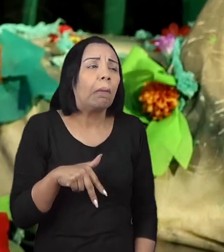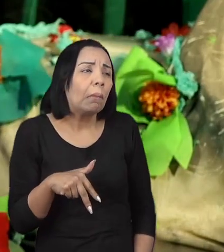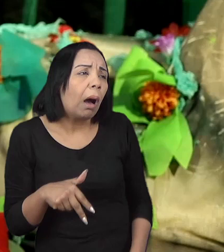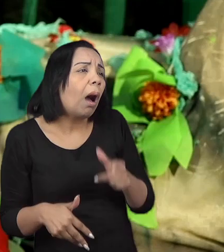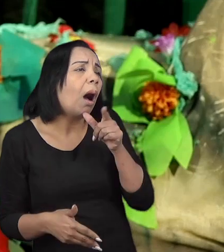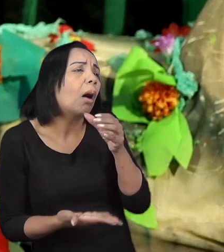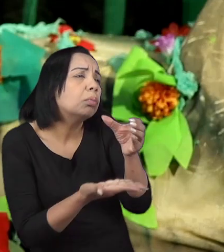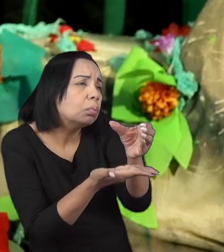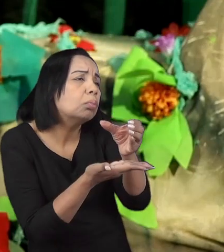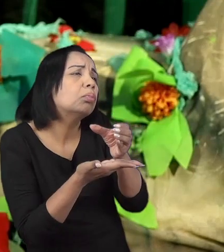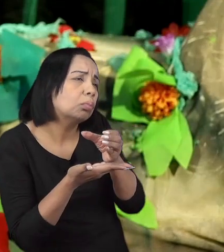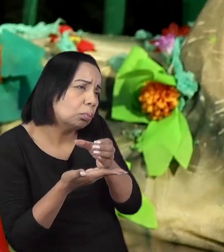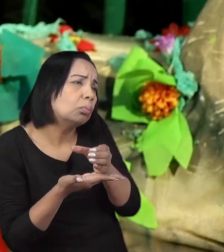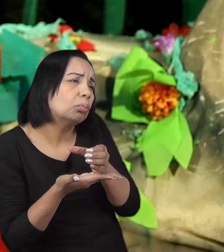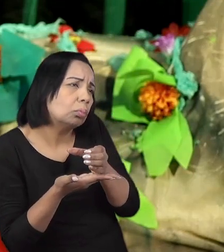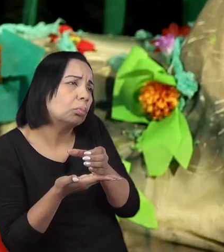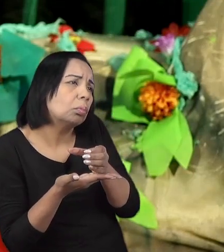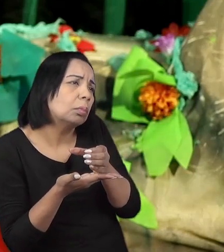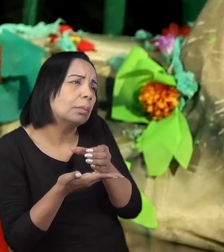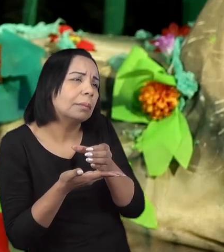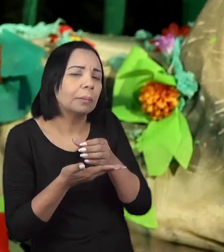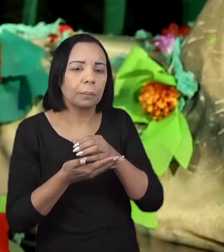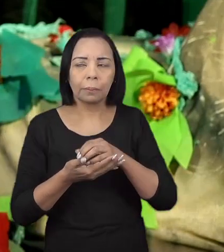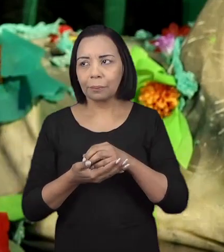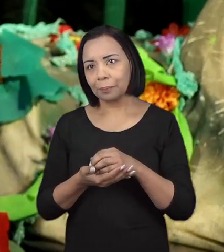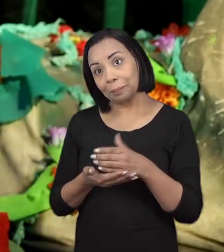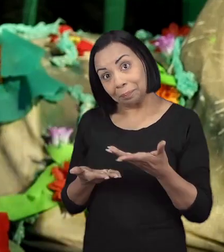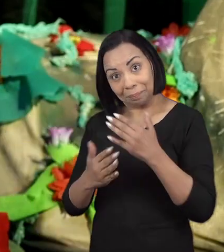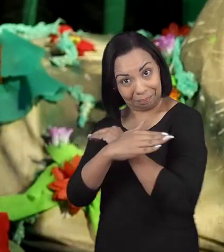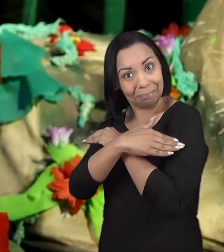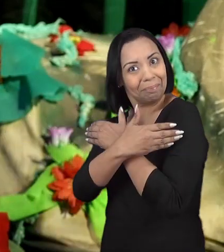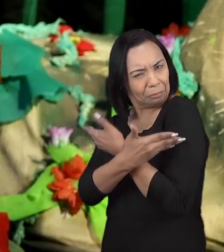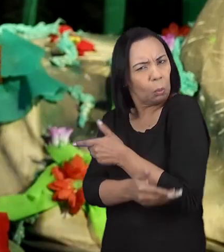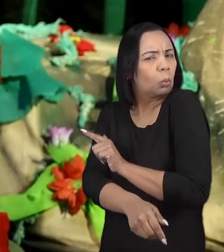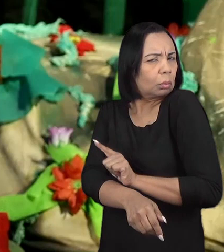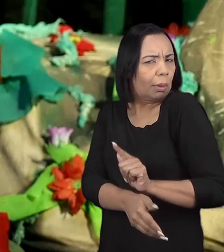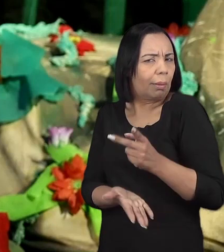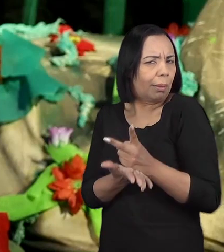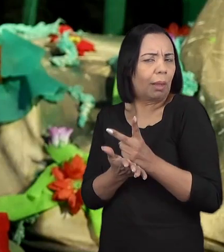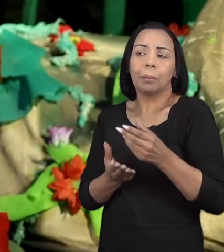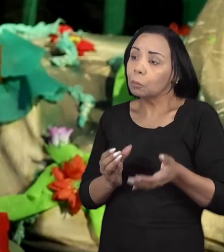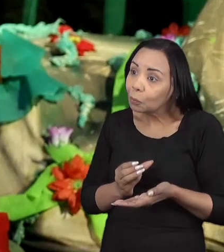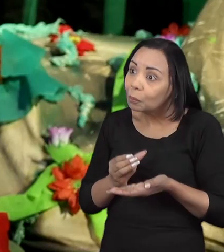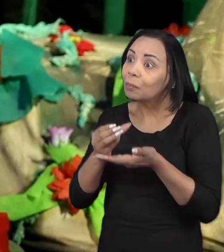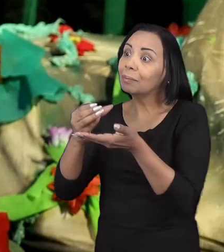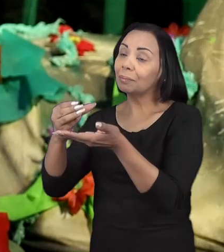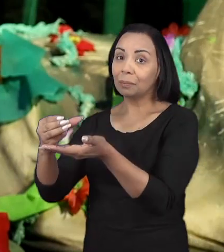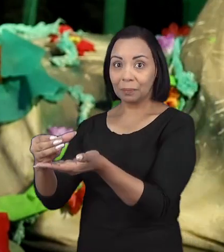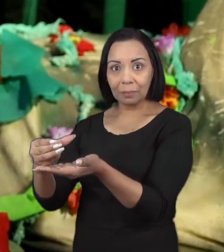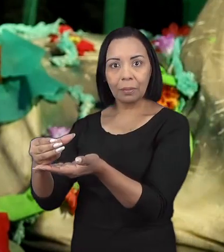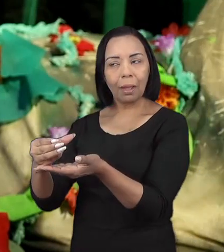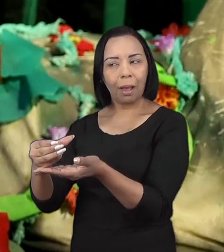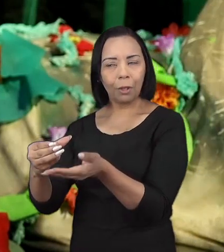um pouco de água, por favor. Gentilmente, a Branca de Neve atendeu. E